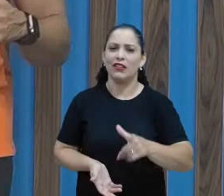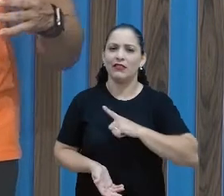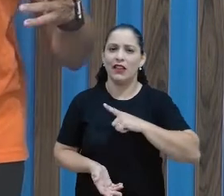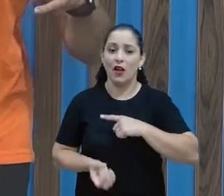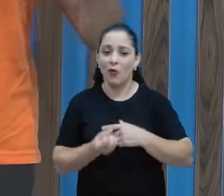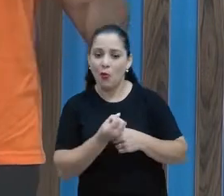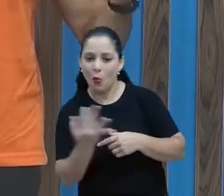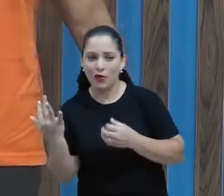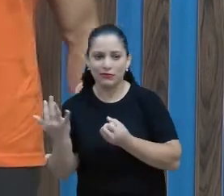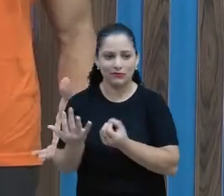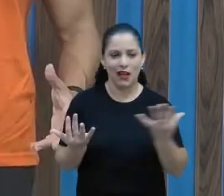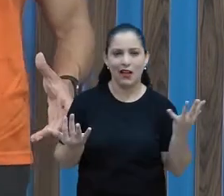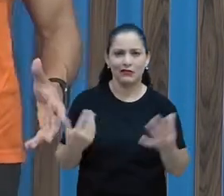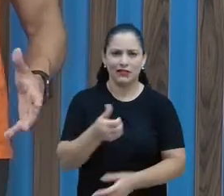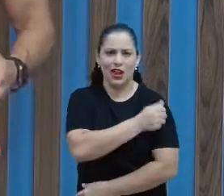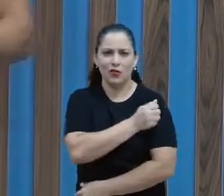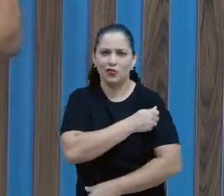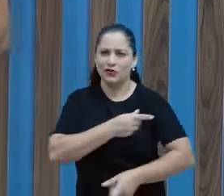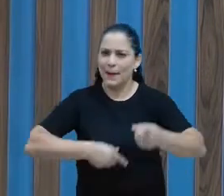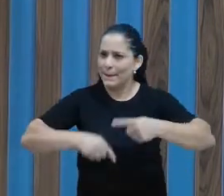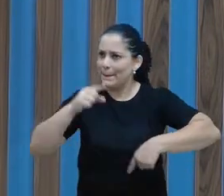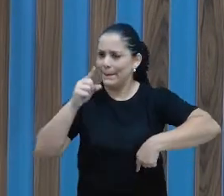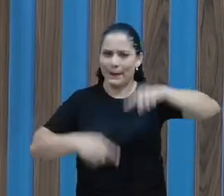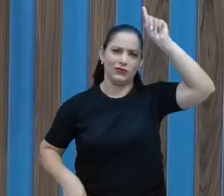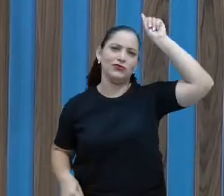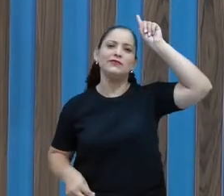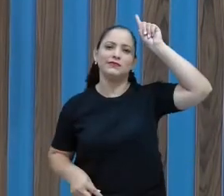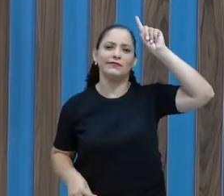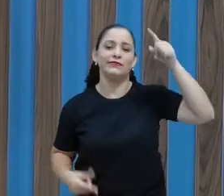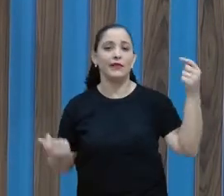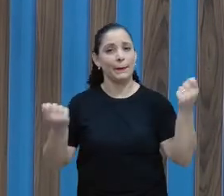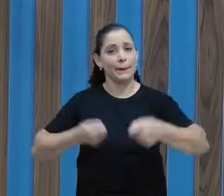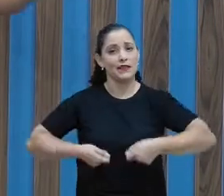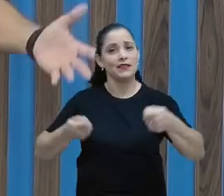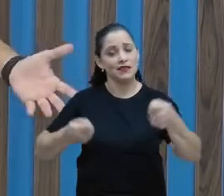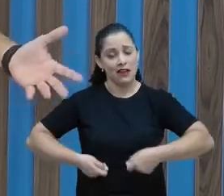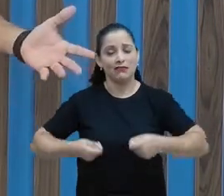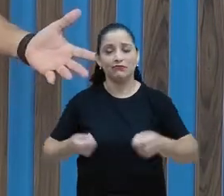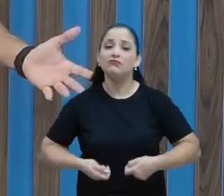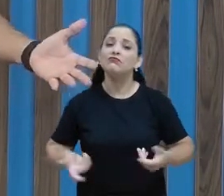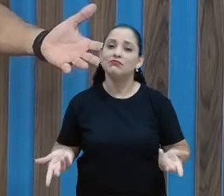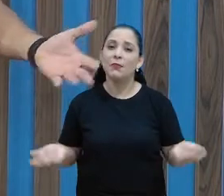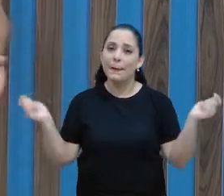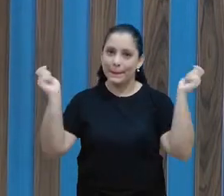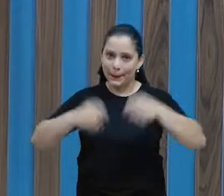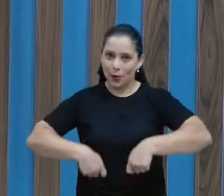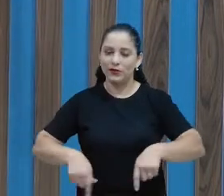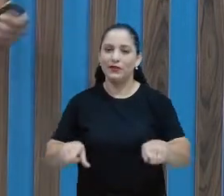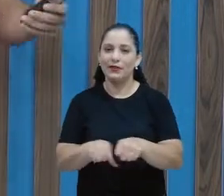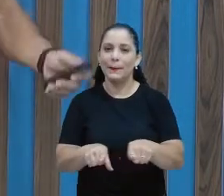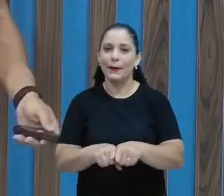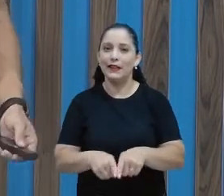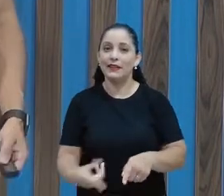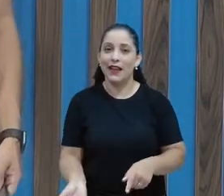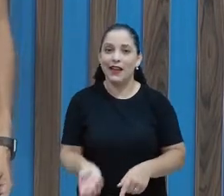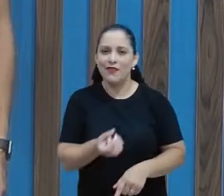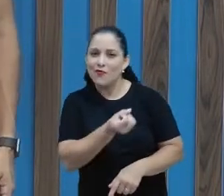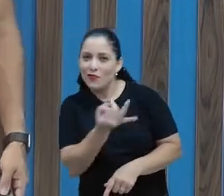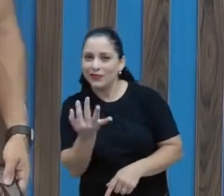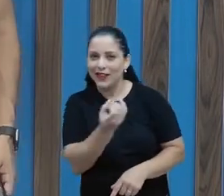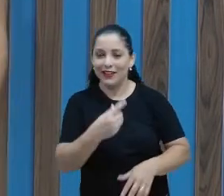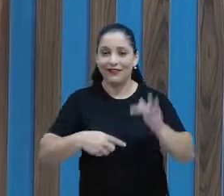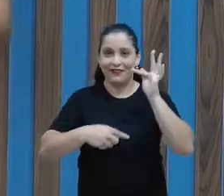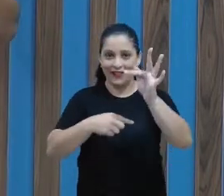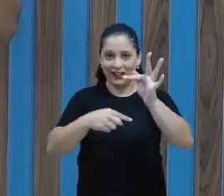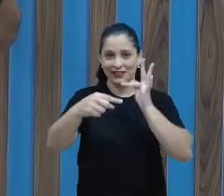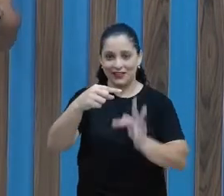é uma quantidade muito superior aos 10 mil, certo? Inclusive a gente pode fazer até uma questãozinha aí de fração, envolvendo